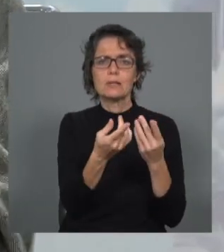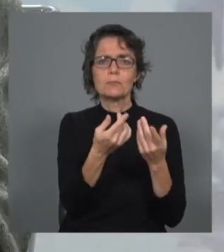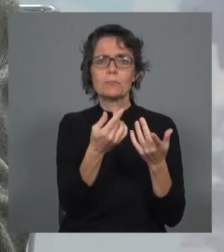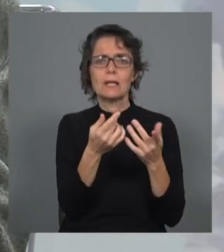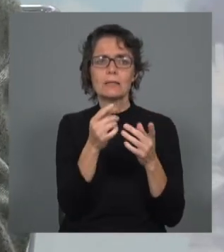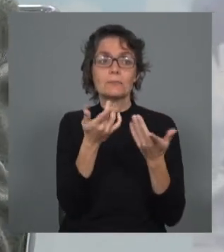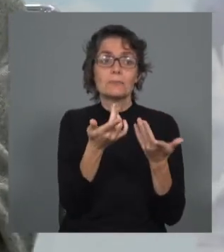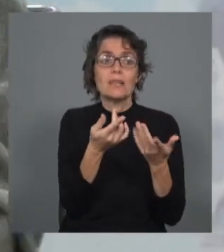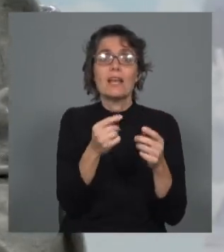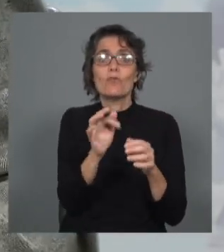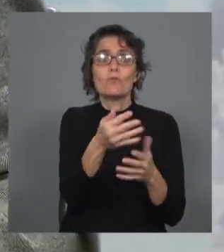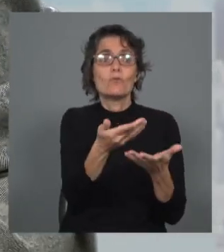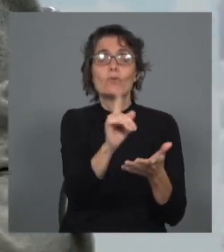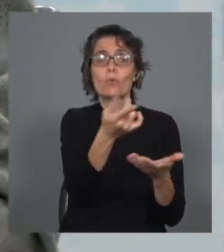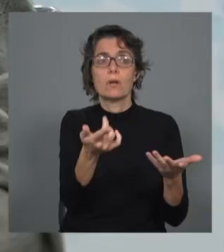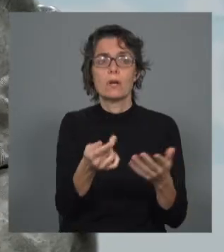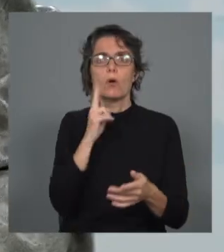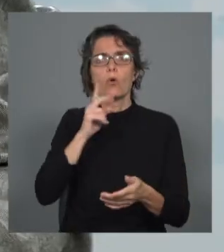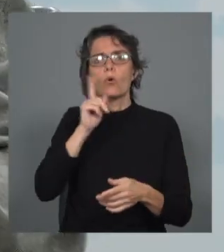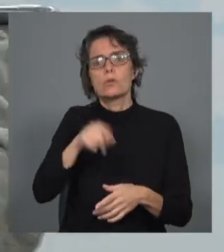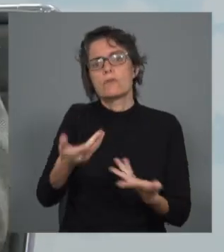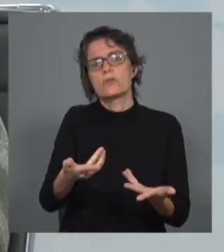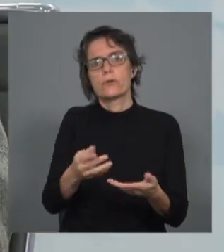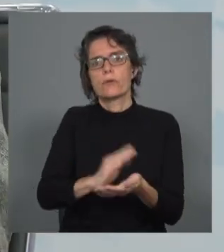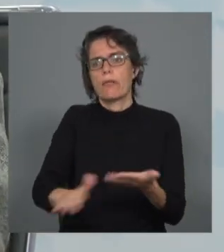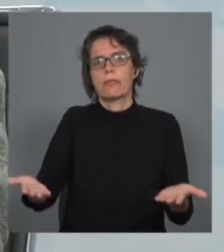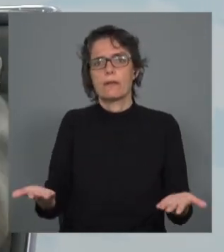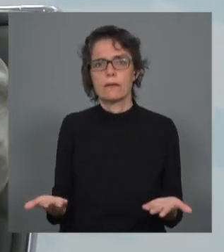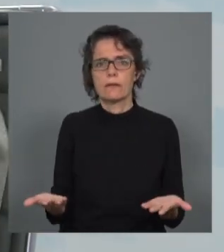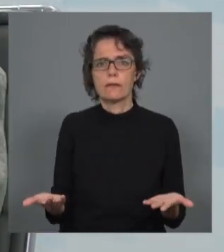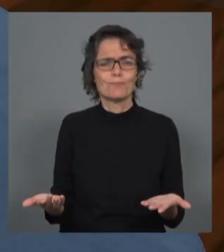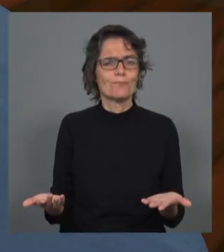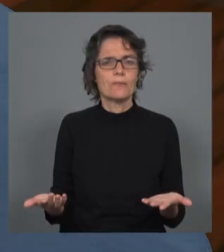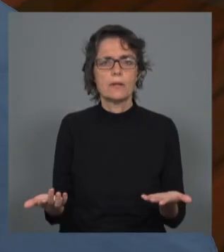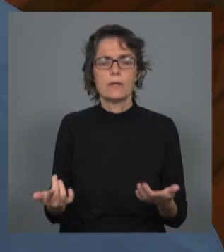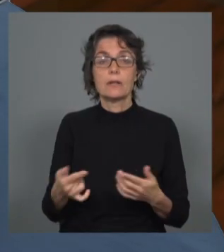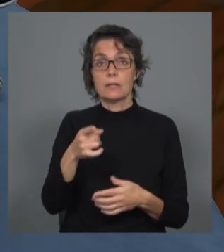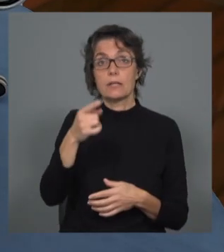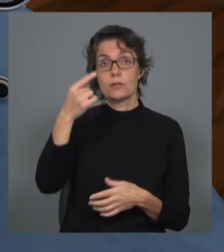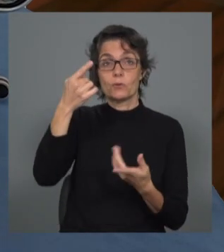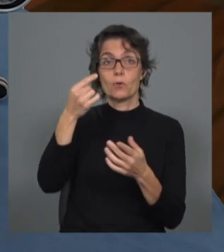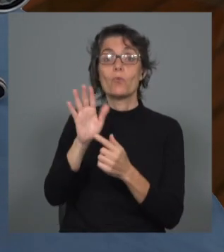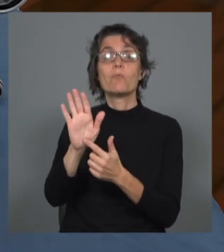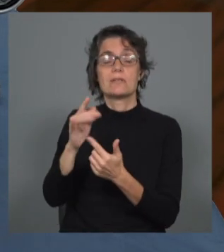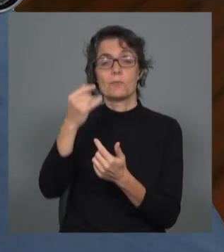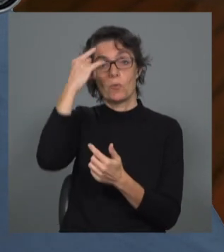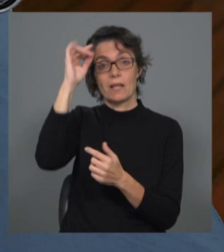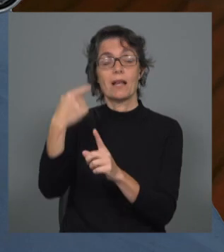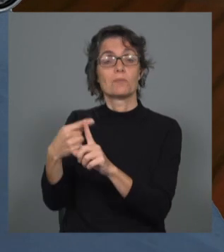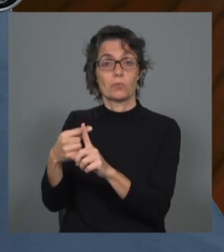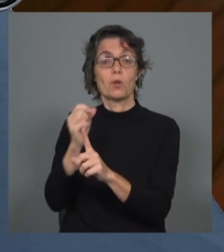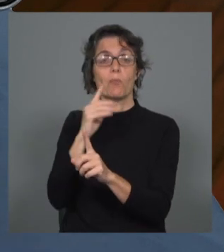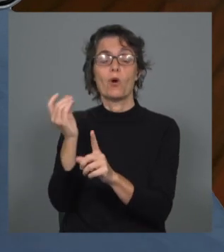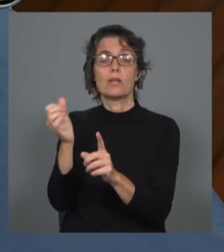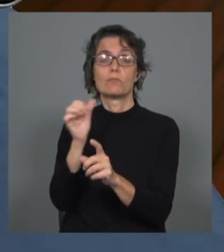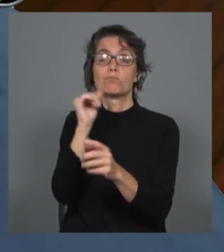política. Resultado, lá estamos outra vez, sem nada. Eis o exemplo como uma boa ideia pode morrer depois dela ter sido aplicada.